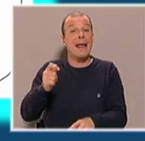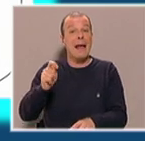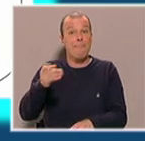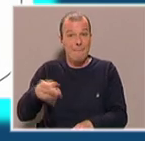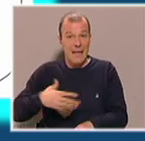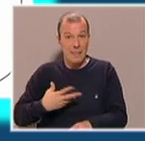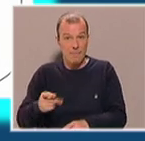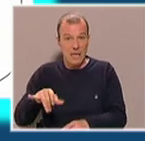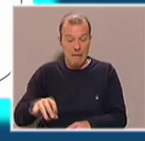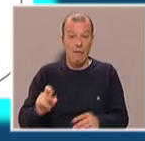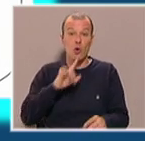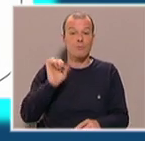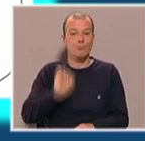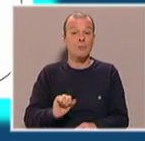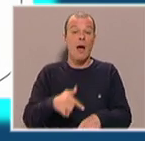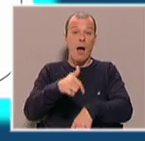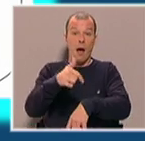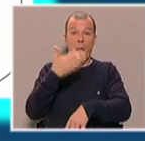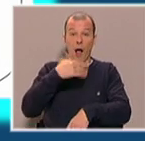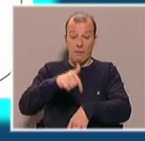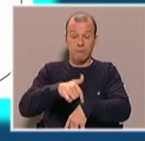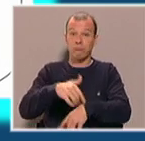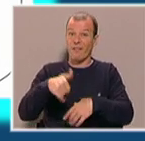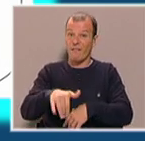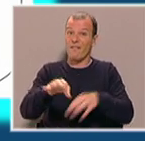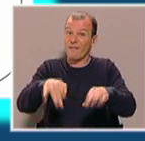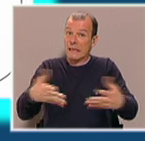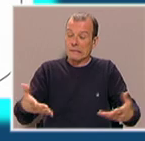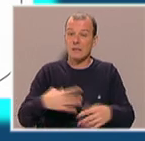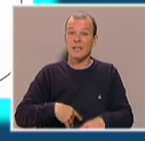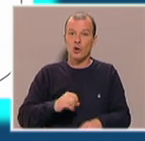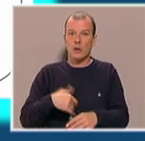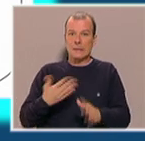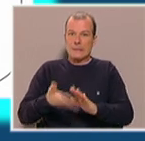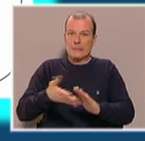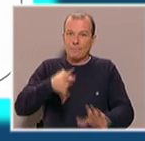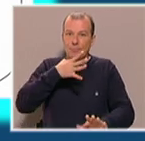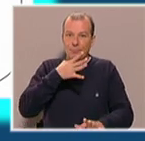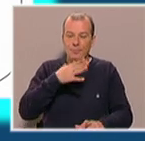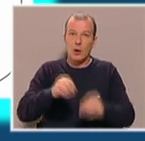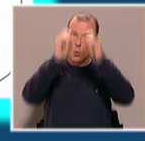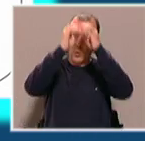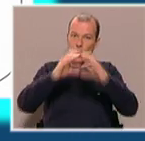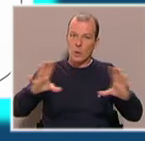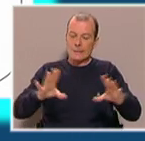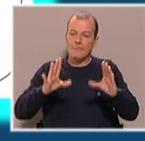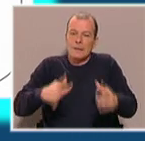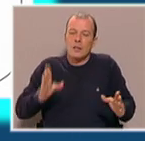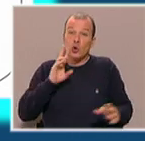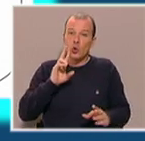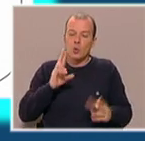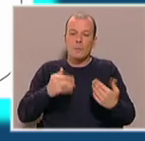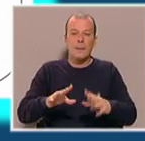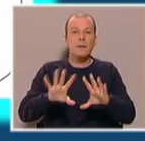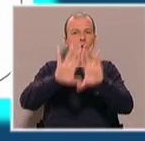está aqui a terminar e nós estamos aqui a acelerar um pouco aqui estes conceitos, peço desculpa, mas eu acho que de uma forma geral